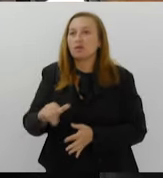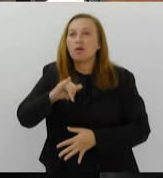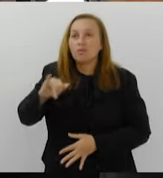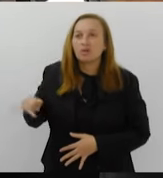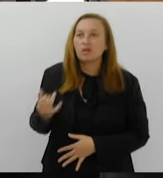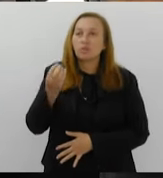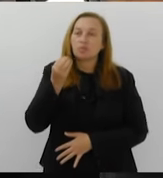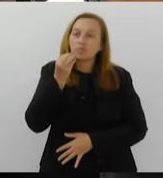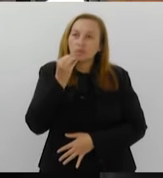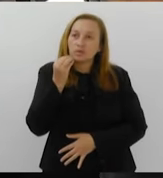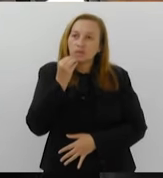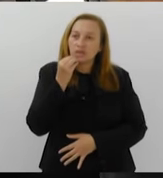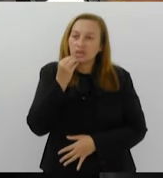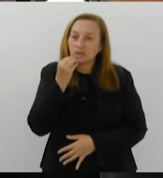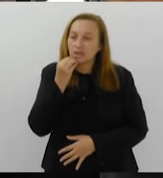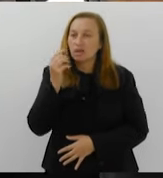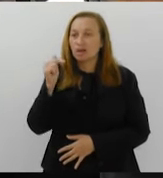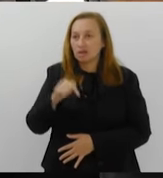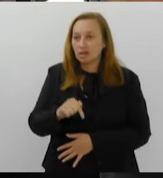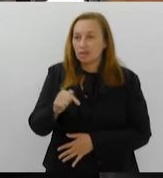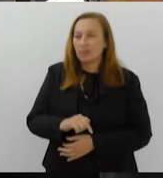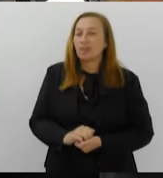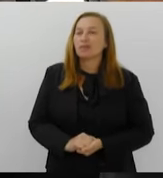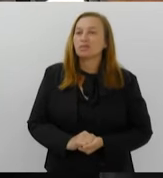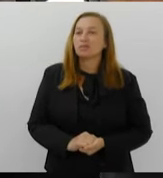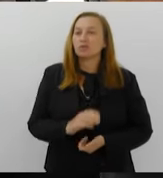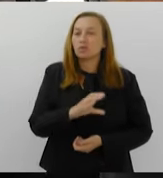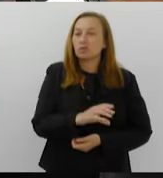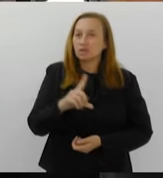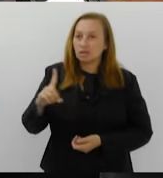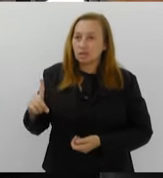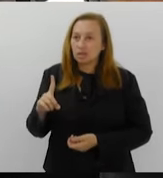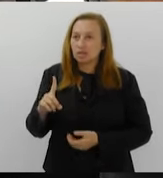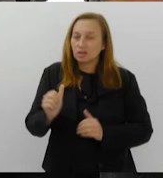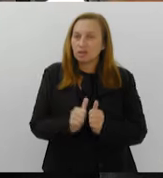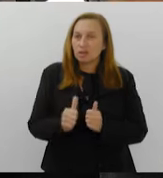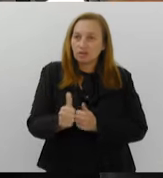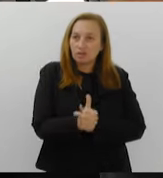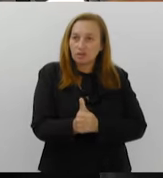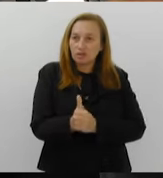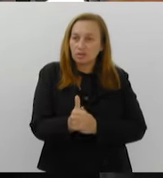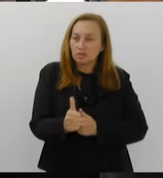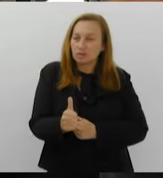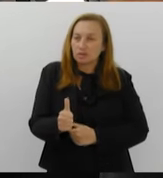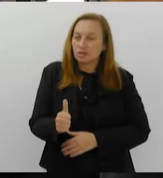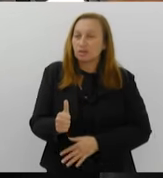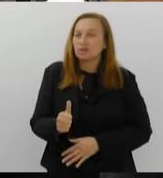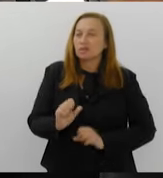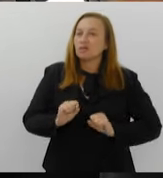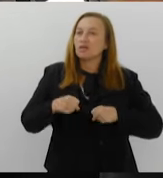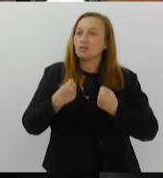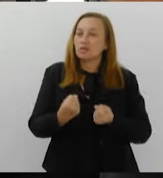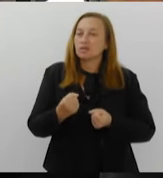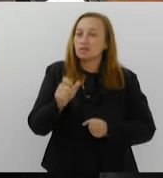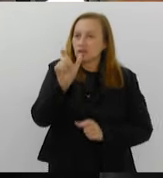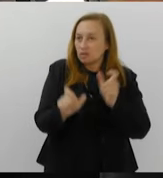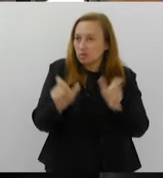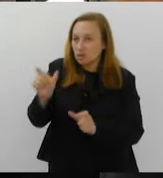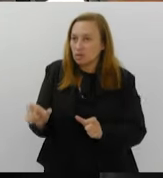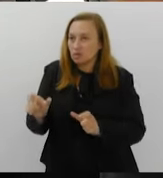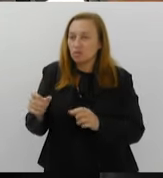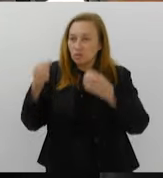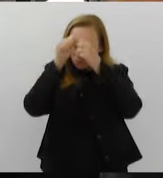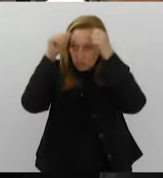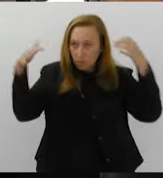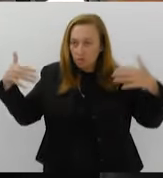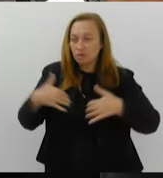a oportunidade aqui, como coordenadora da Frente em Defesa das Pessoas com Autismo